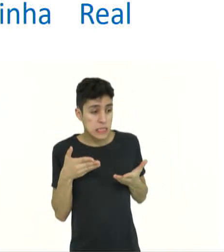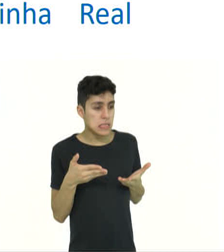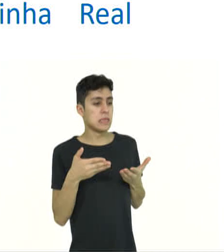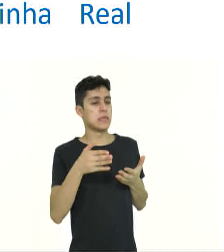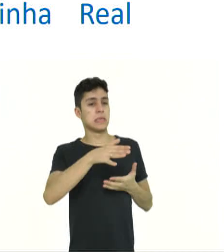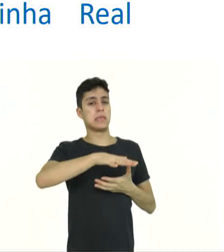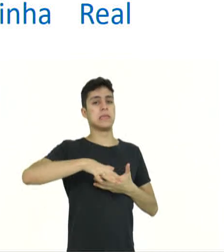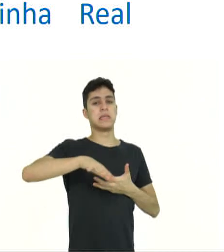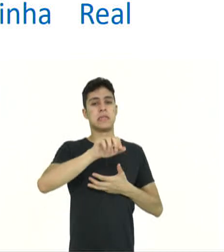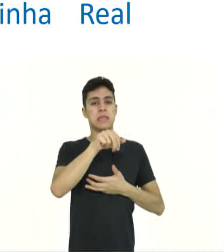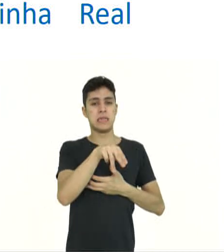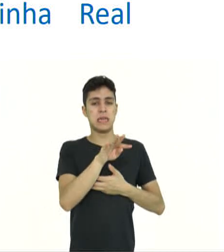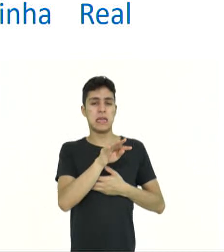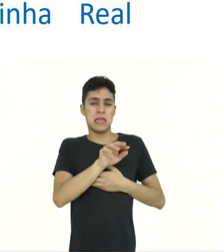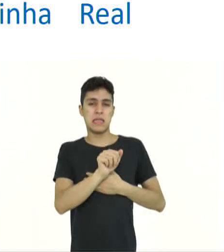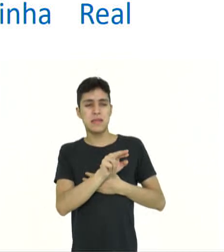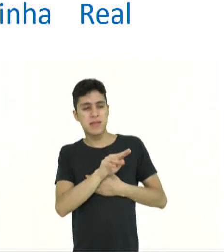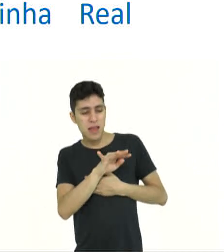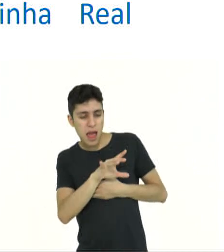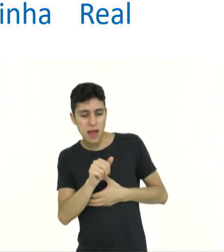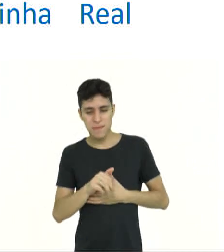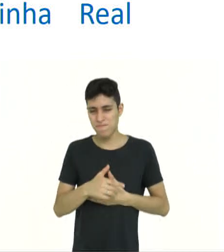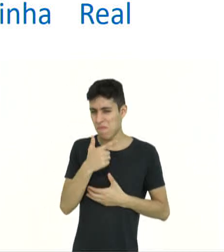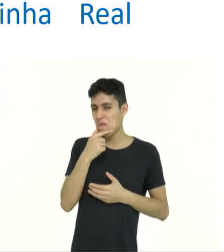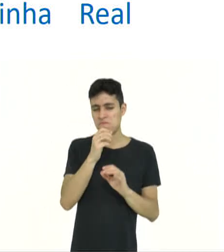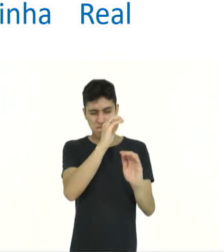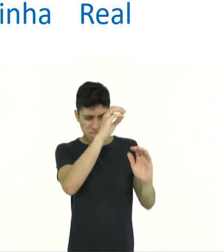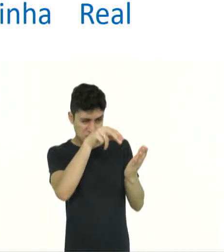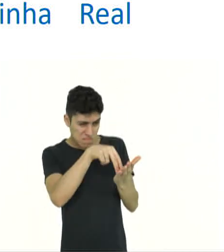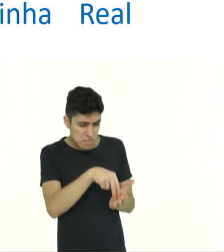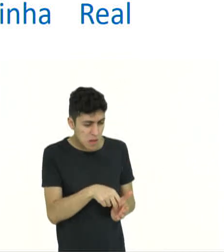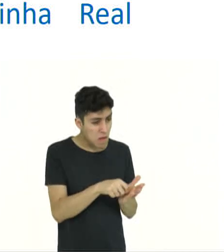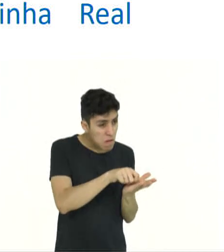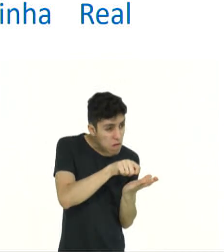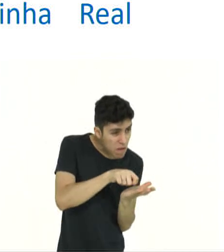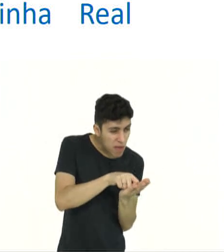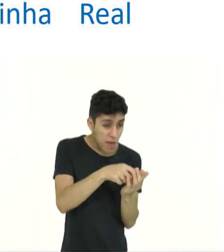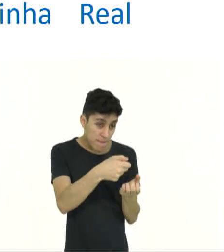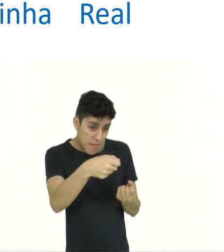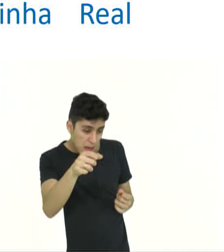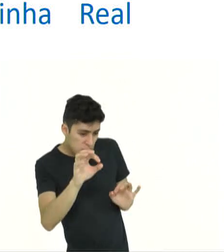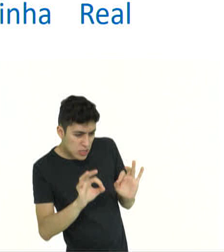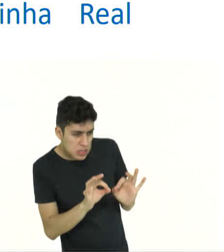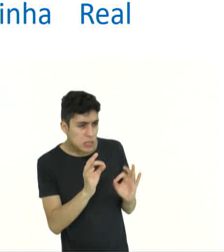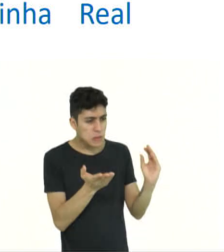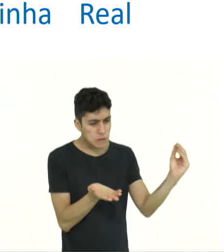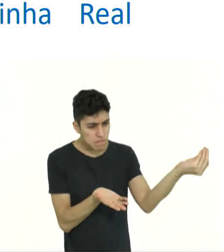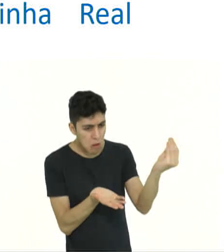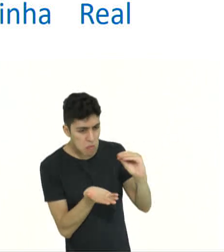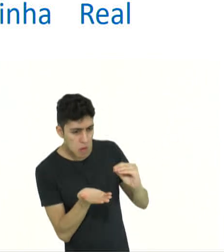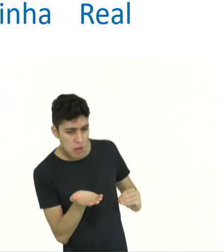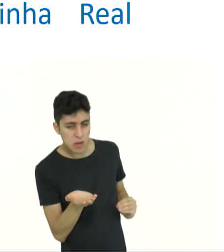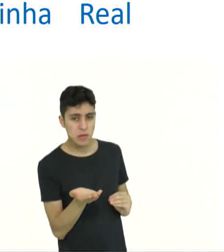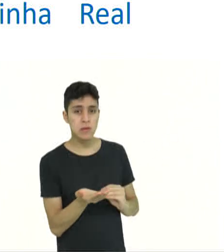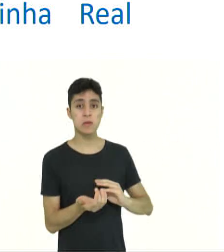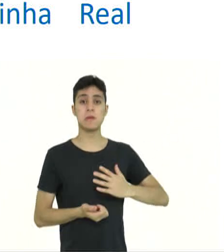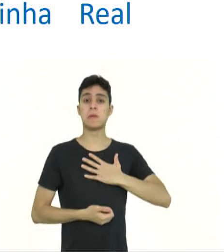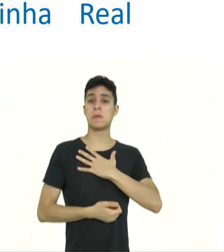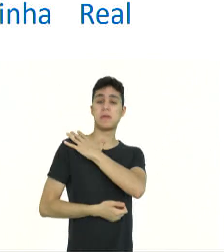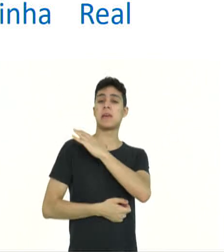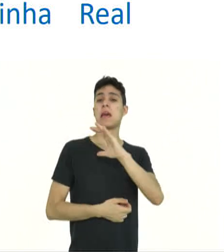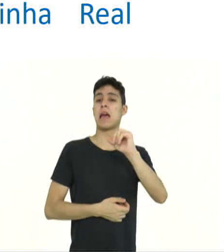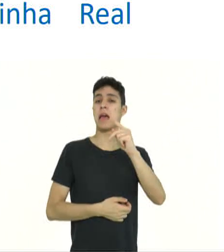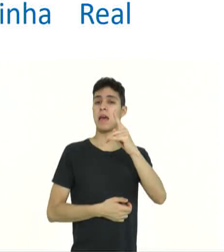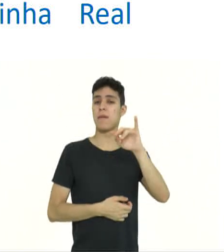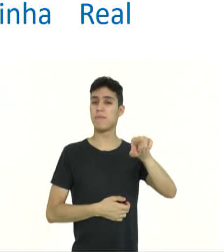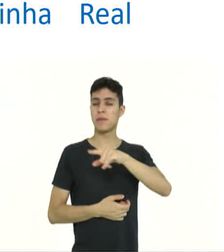Antártida. James Cook, então, foi esse explorador, um navegador, cartógrafo inglês, que chegou à patente de capitão na Marinha